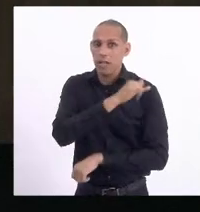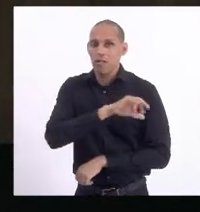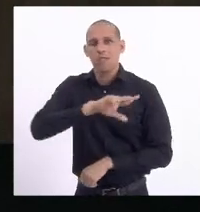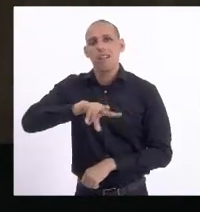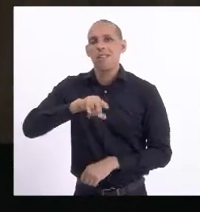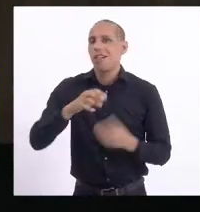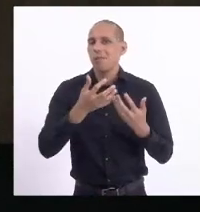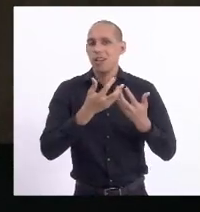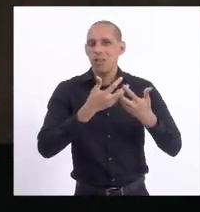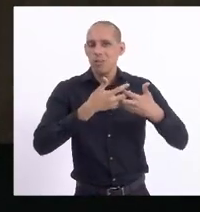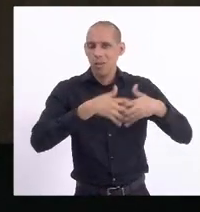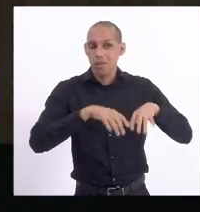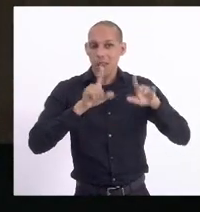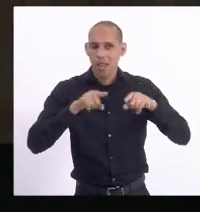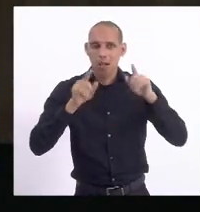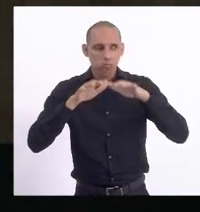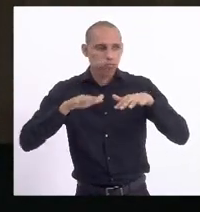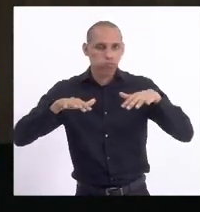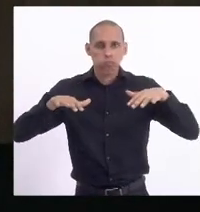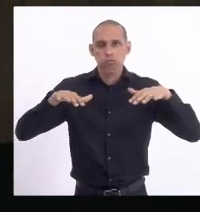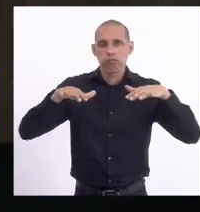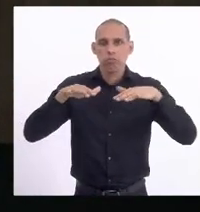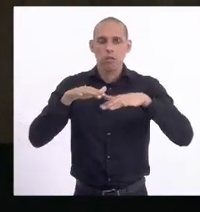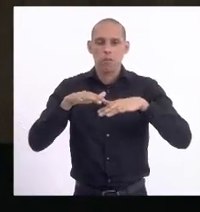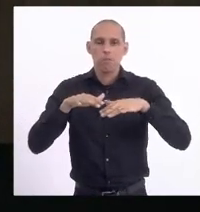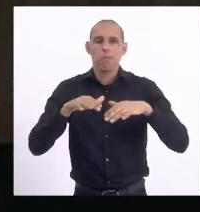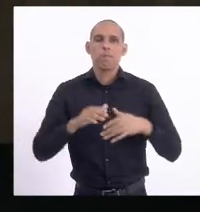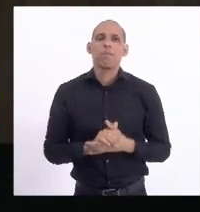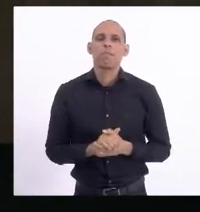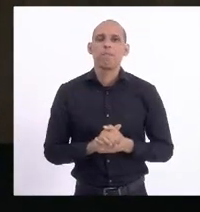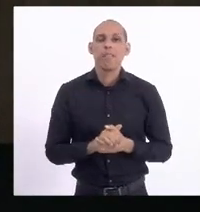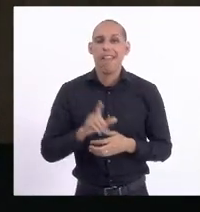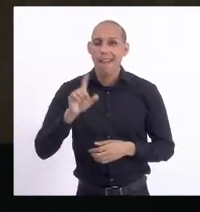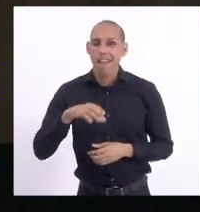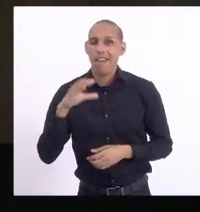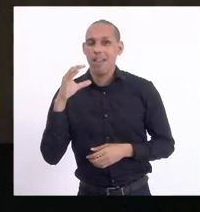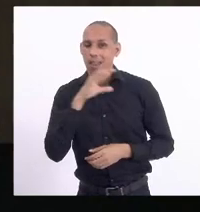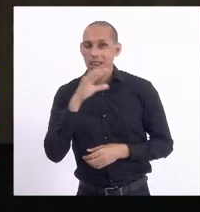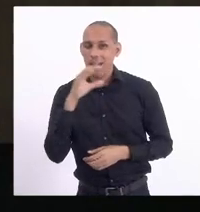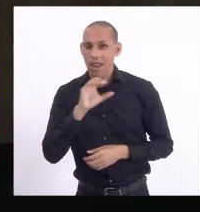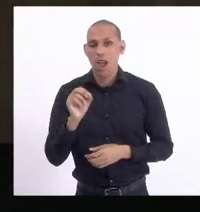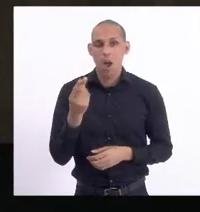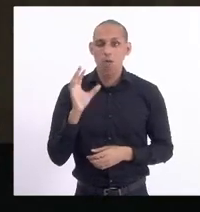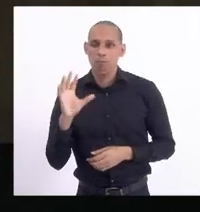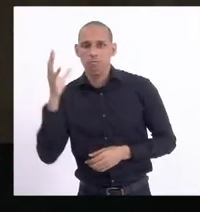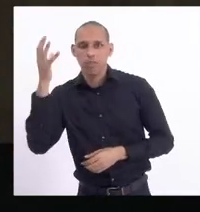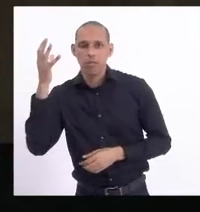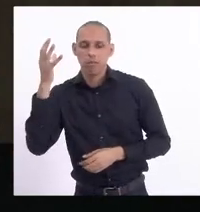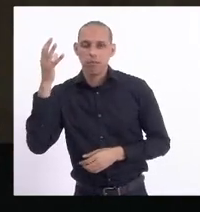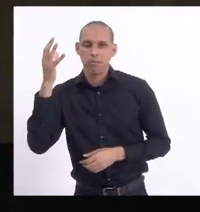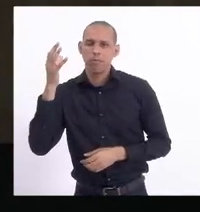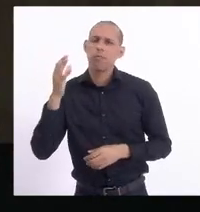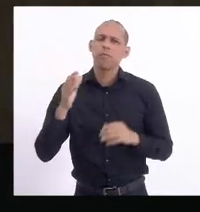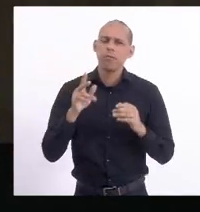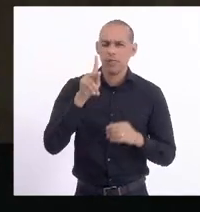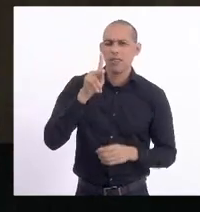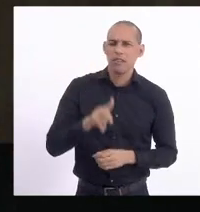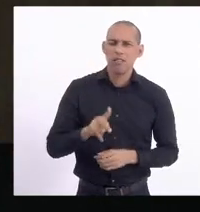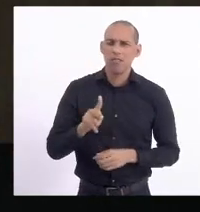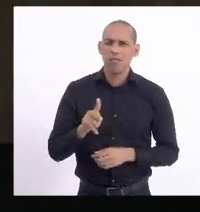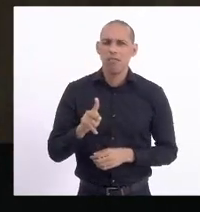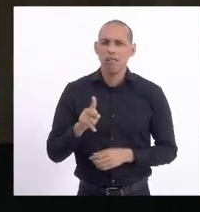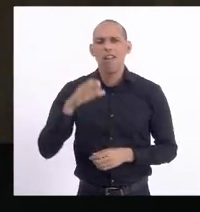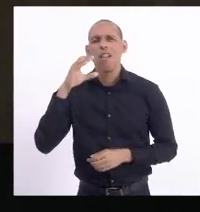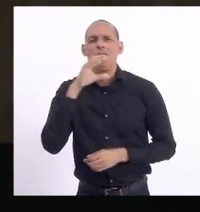Petrópolis, é para todos, está colocado emergência ou calamidade. Senhor presidente,